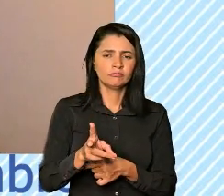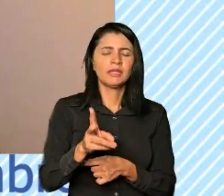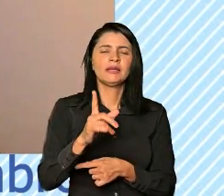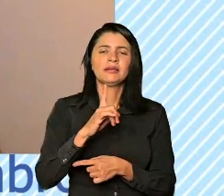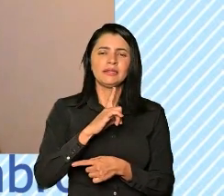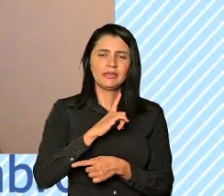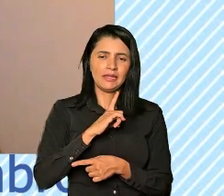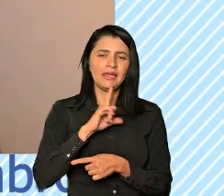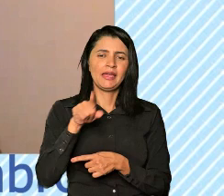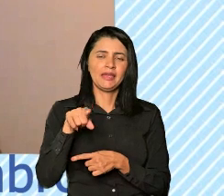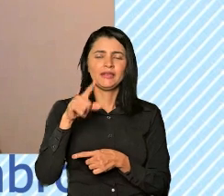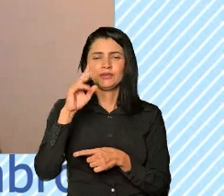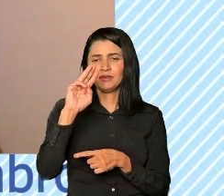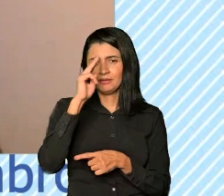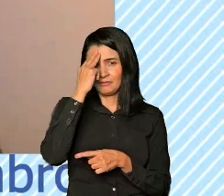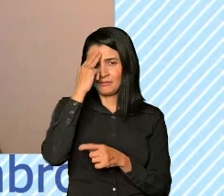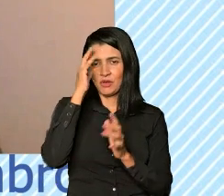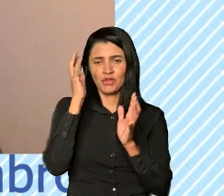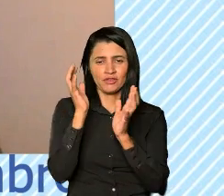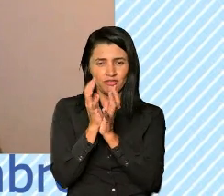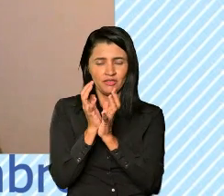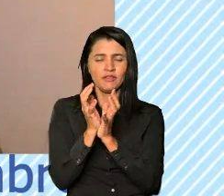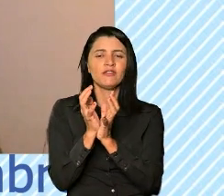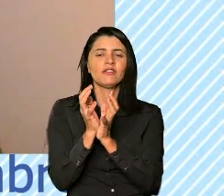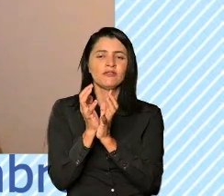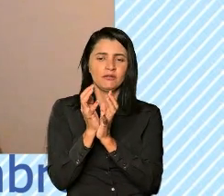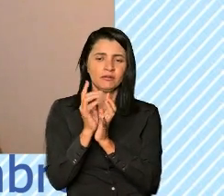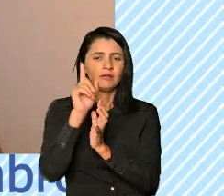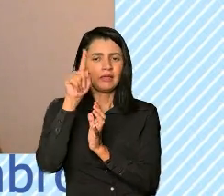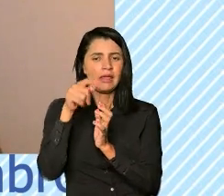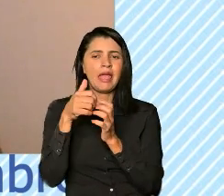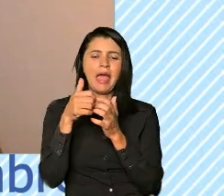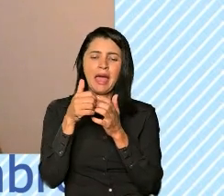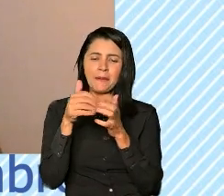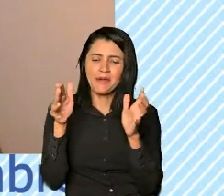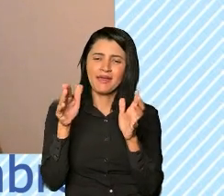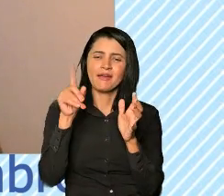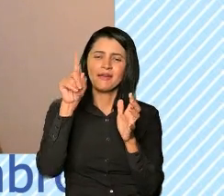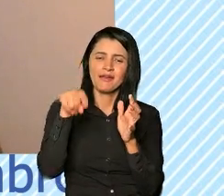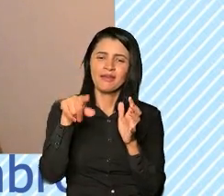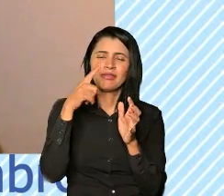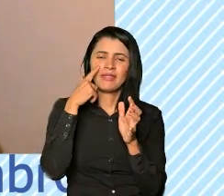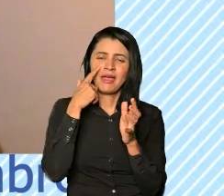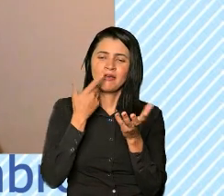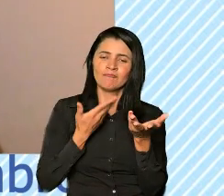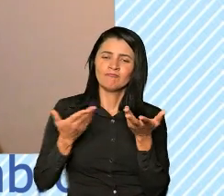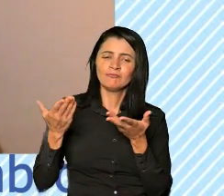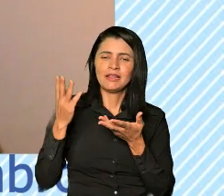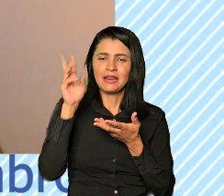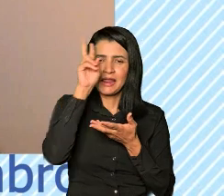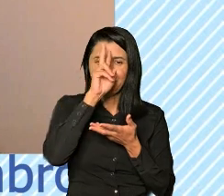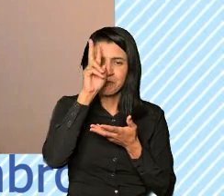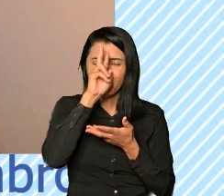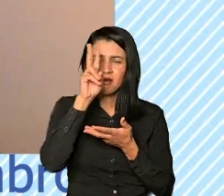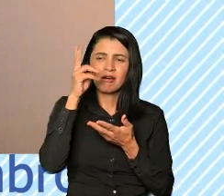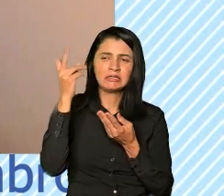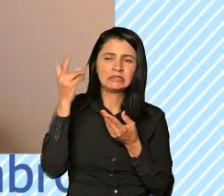da memória coletiva, que além de ser uma questão aberta, né, a uma dialética de lembrança